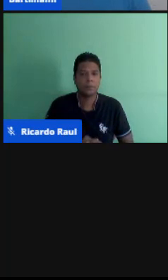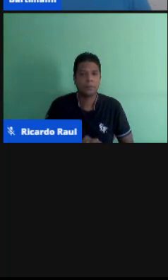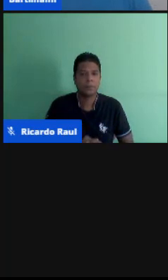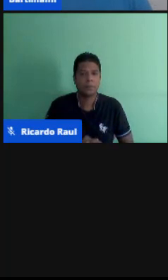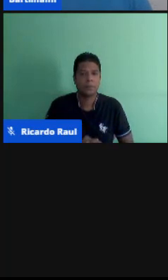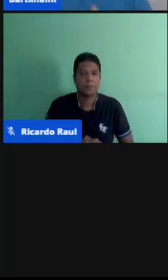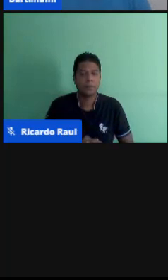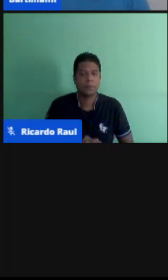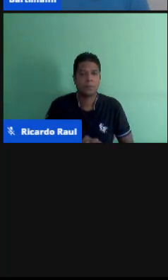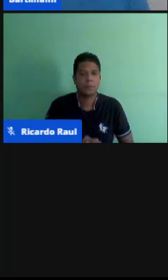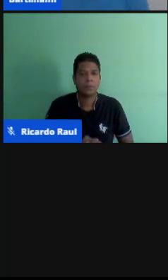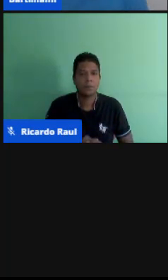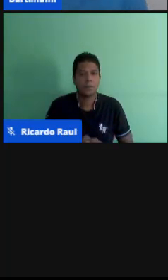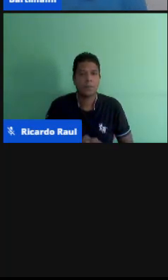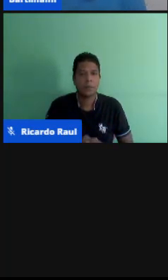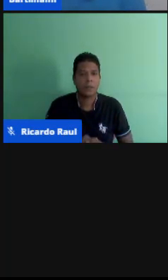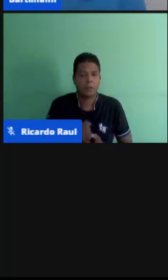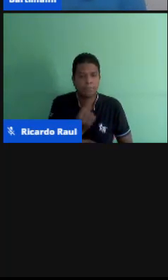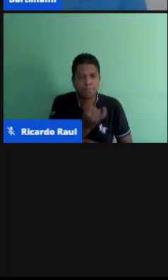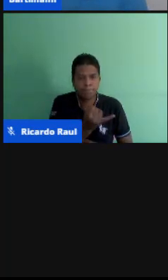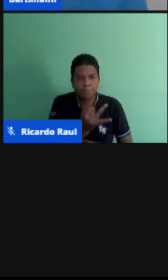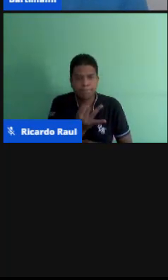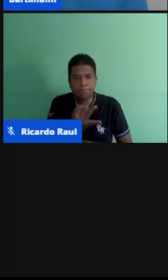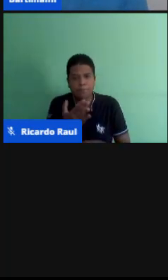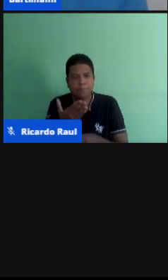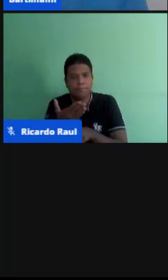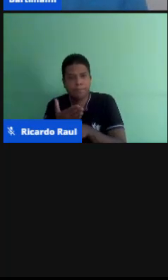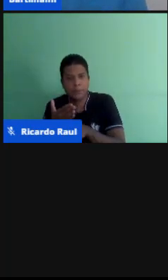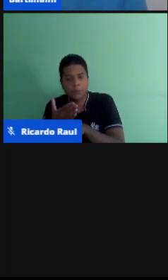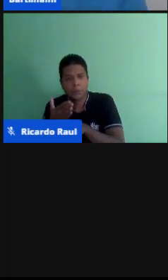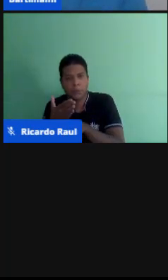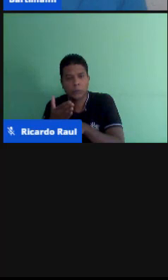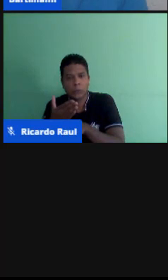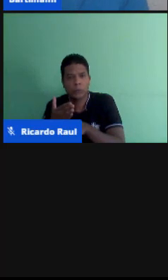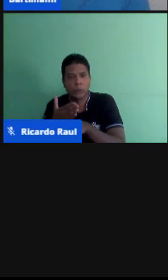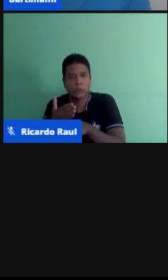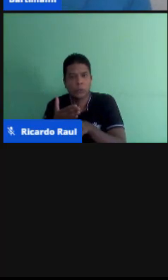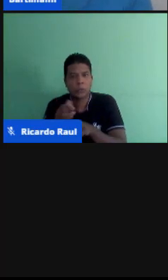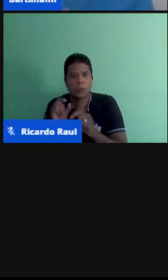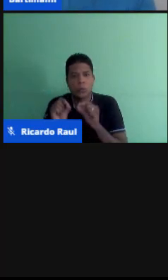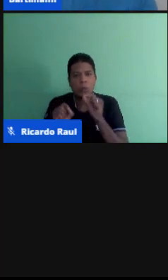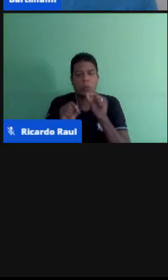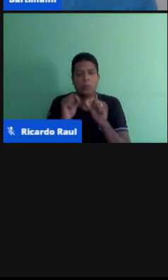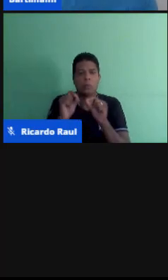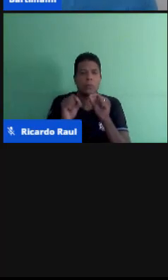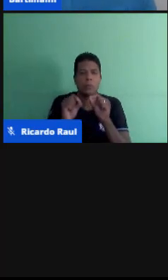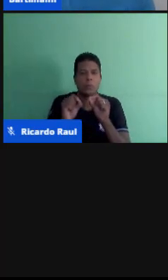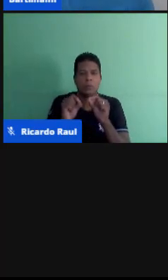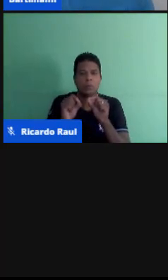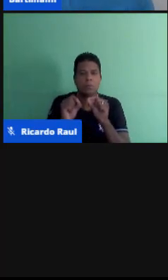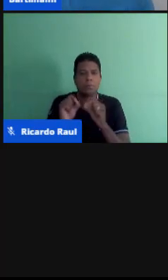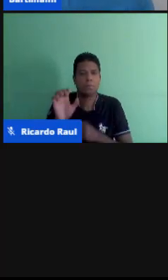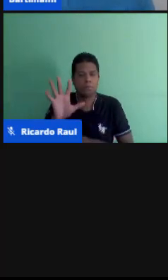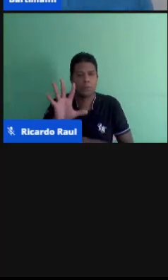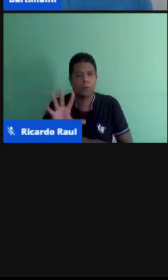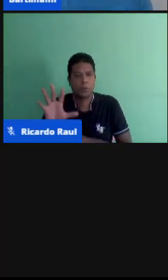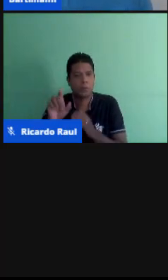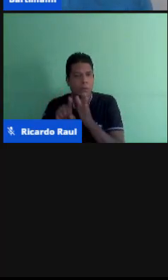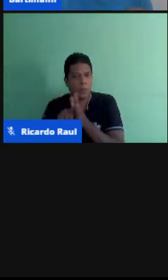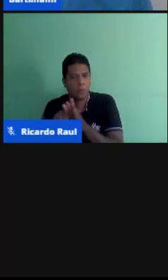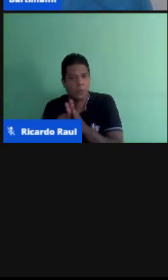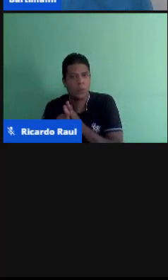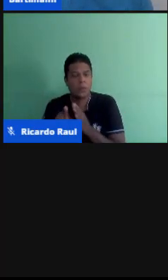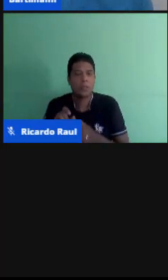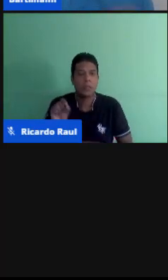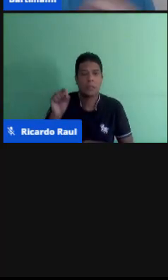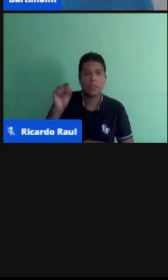o algoritmo, seja treinado para dizer o que ele representa. Então, o pesquisador ele vai dizer,